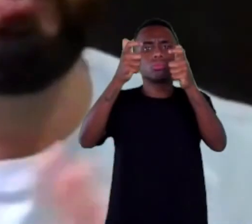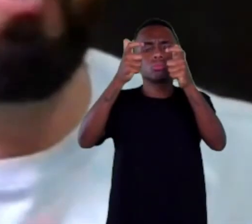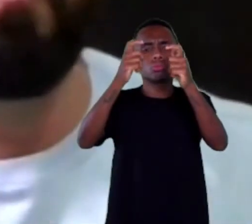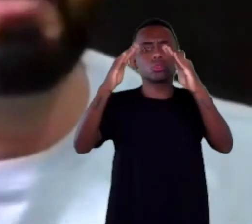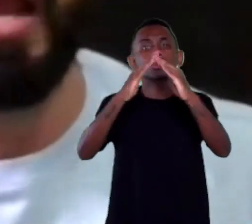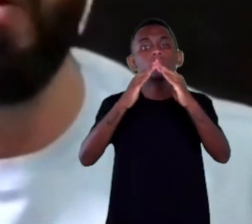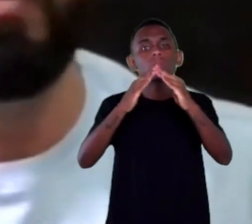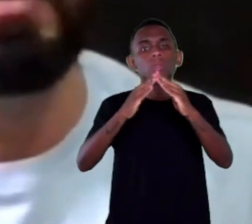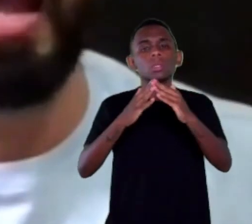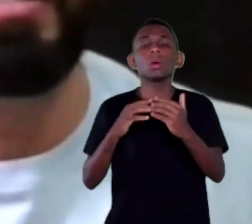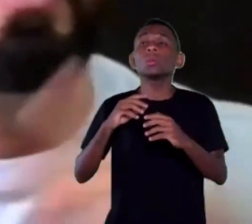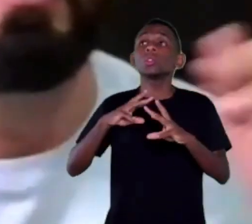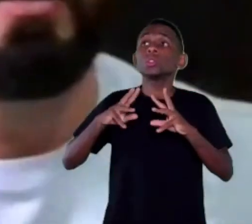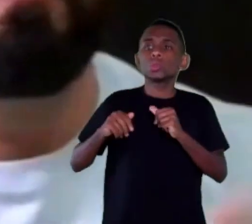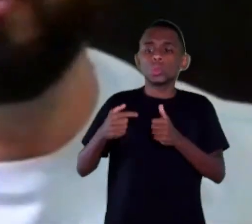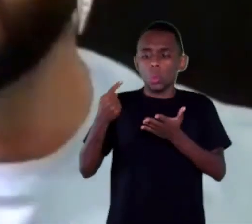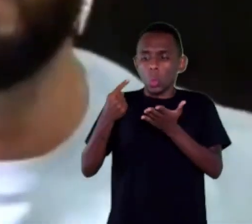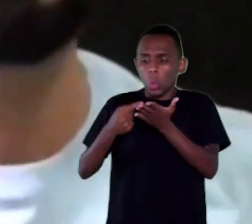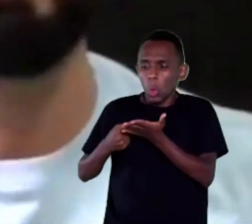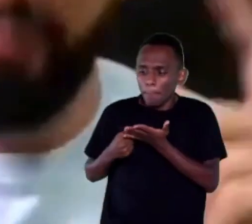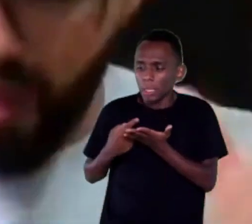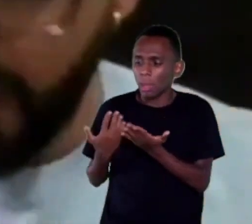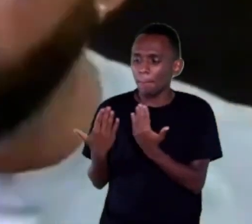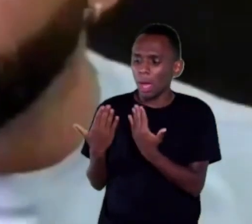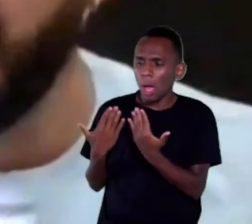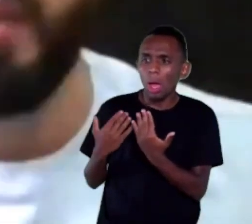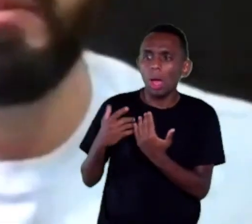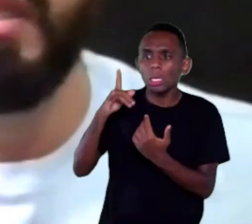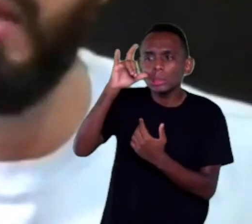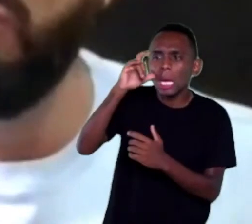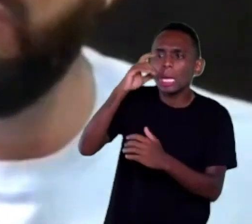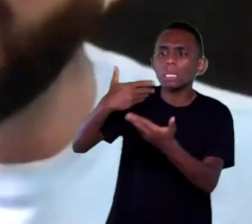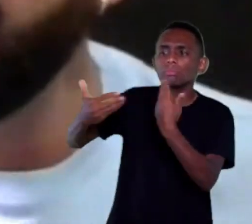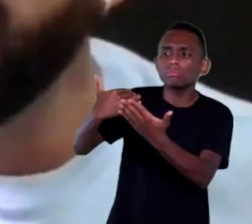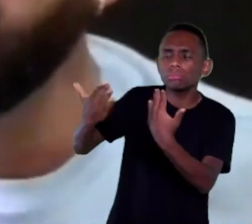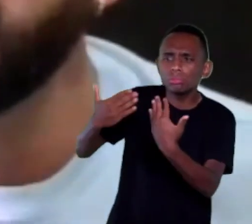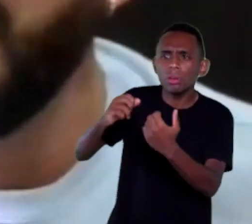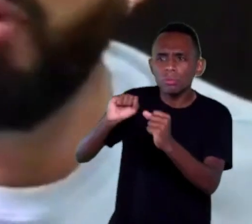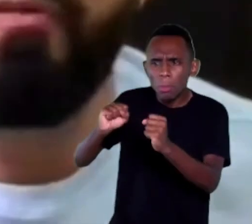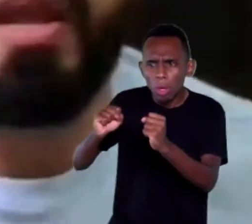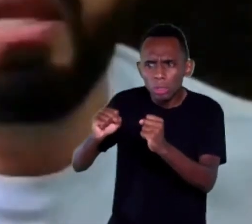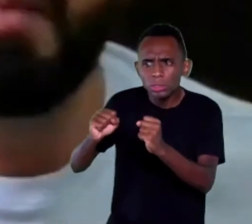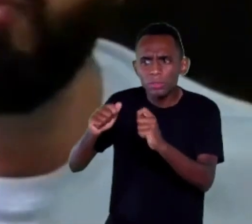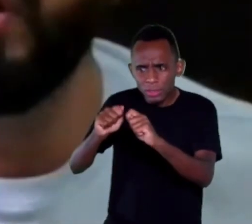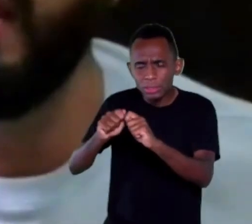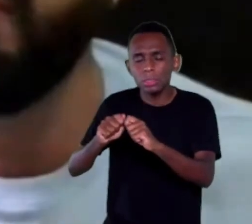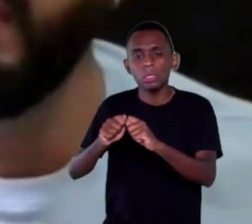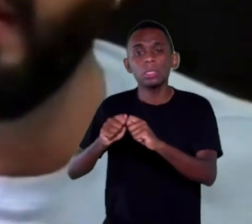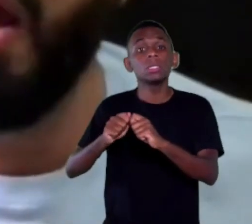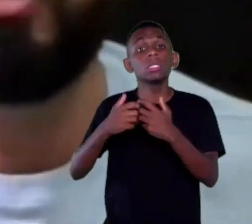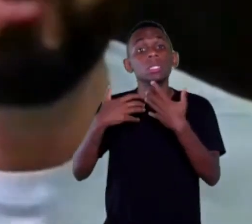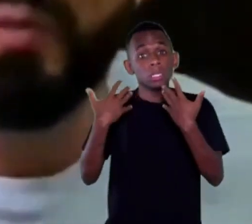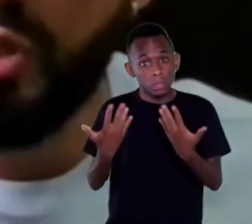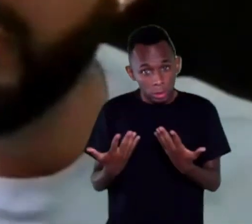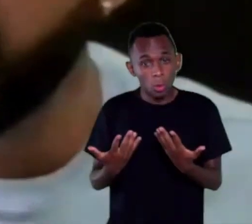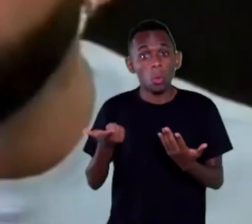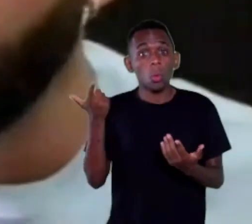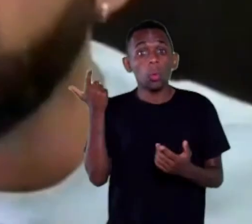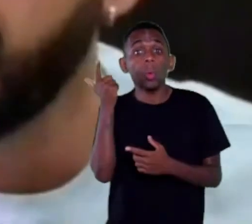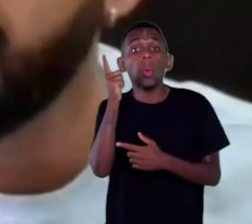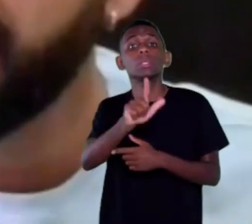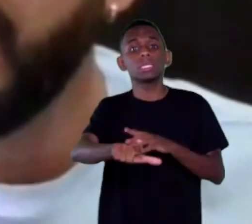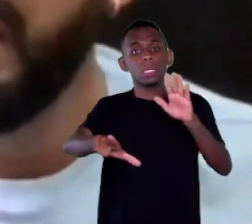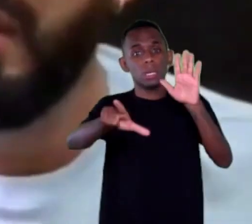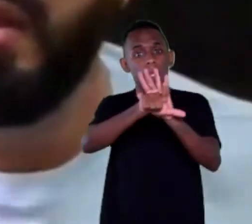conversa. O Instagram, fulano, você faz para mim? Faço, não sei o que, tudo na conversa. Aprovei ele por lei federal em